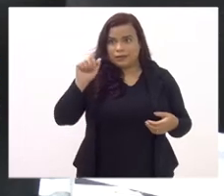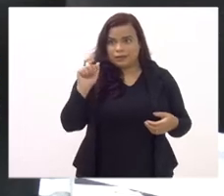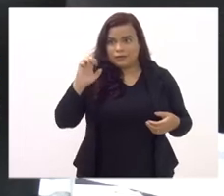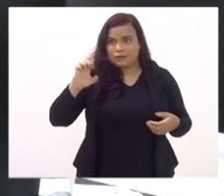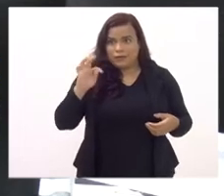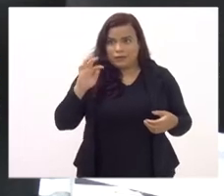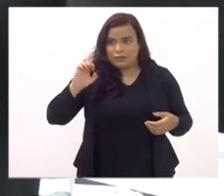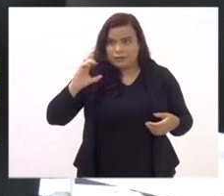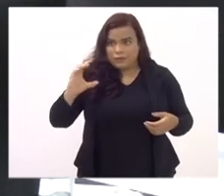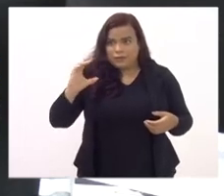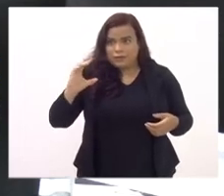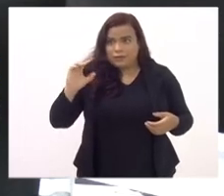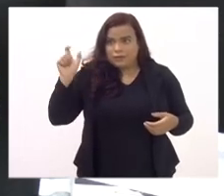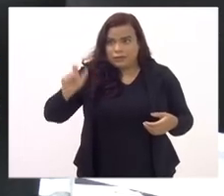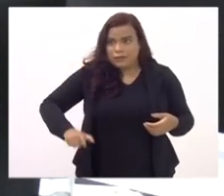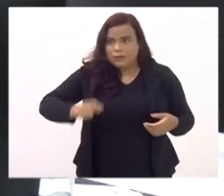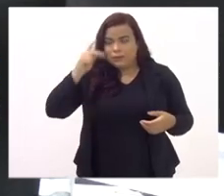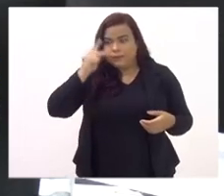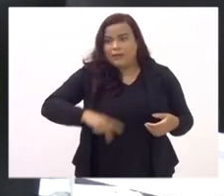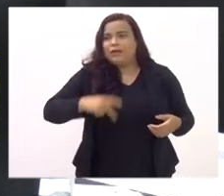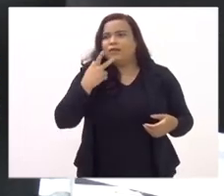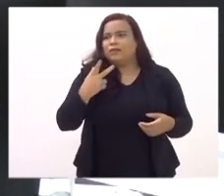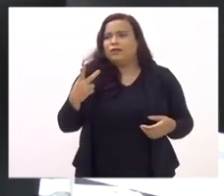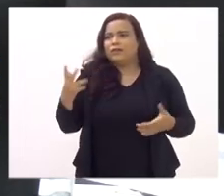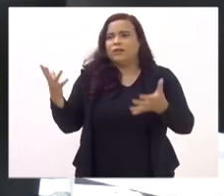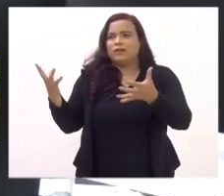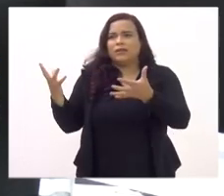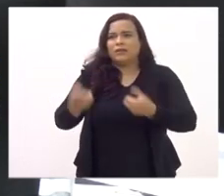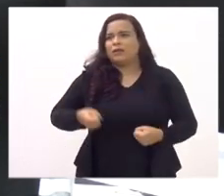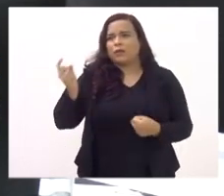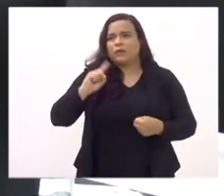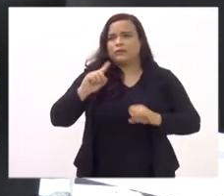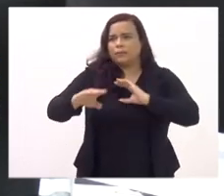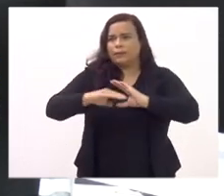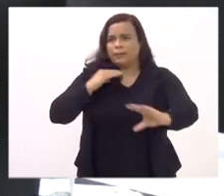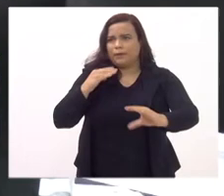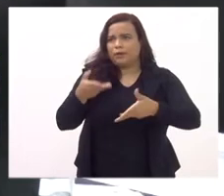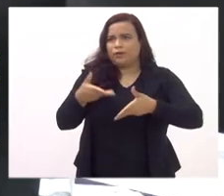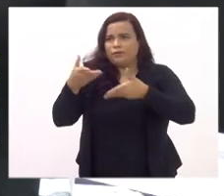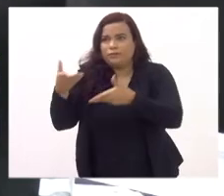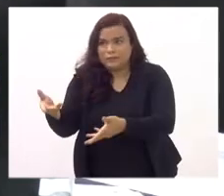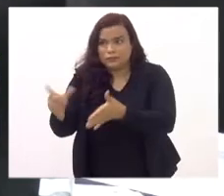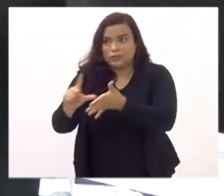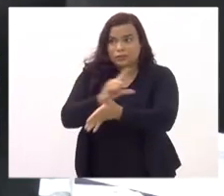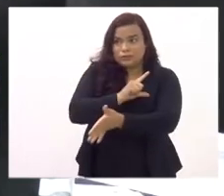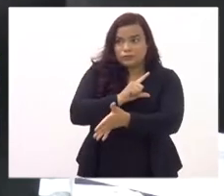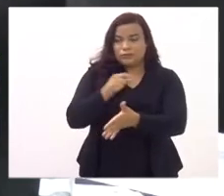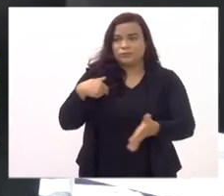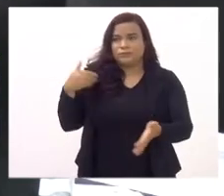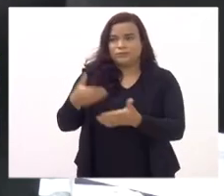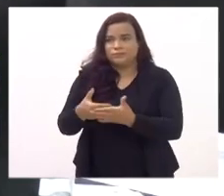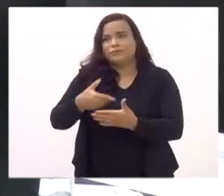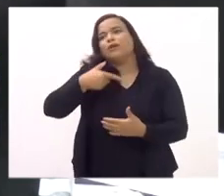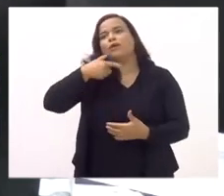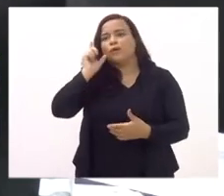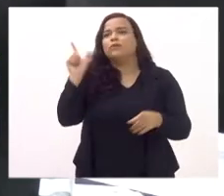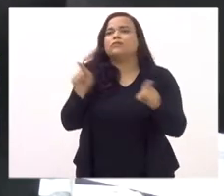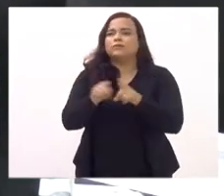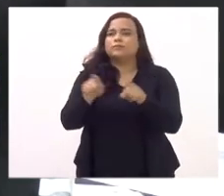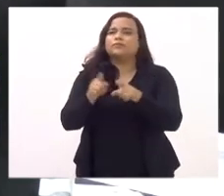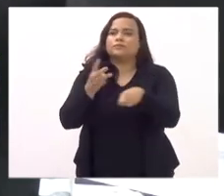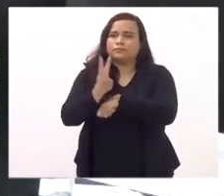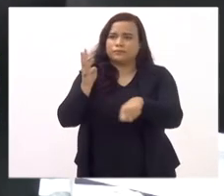presidente alegou que não havia recebido por e-mail o convite com antecedência. Eu encaminhei para ele ontem também por